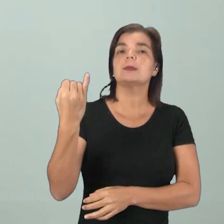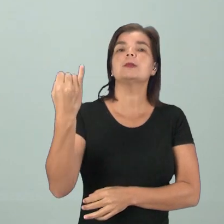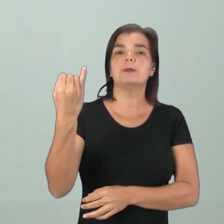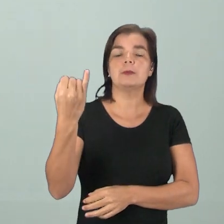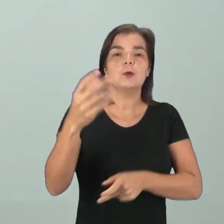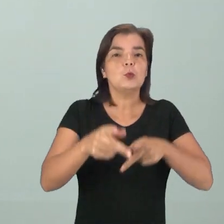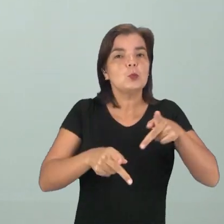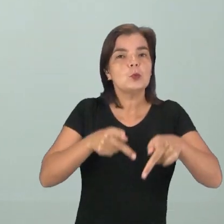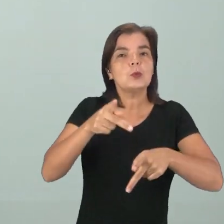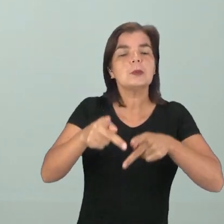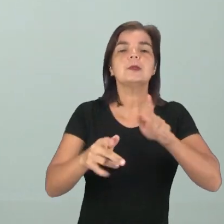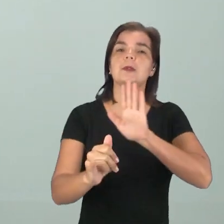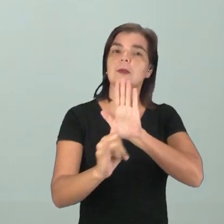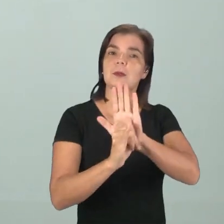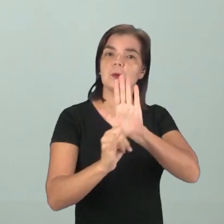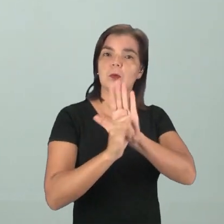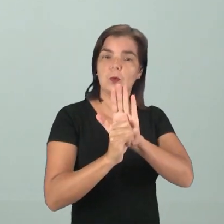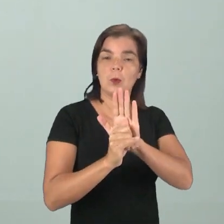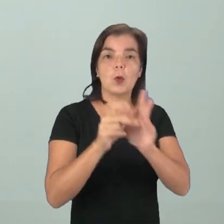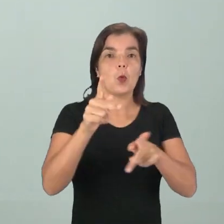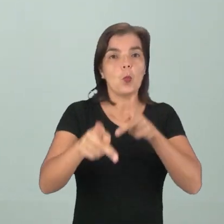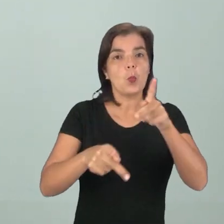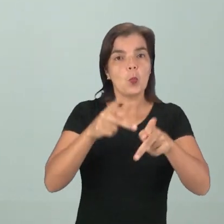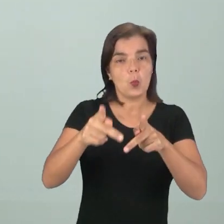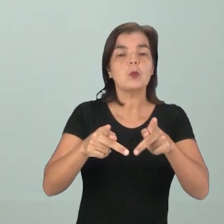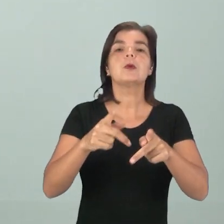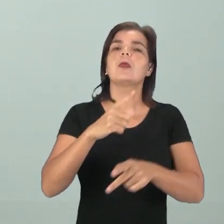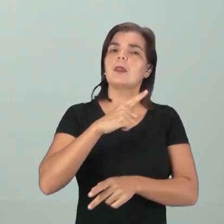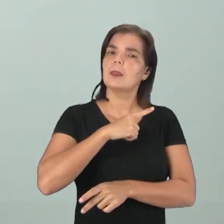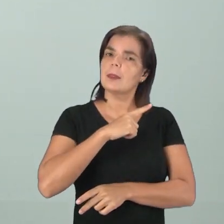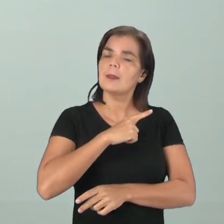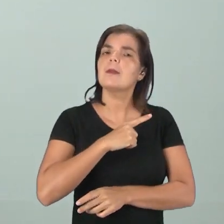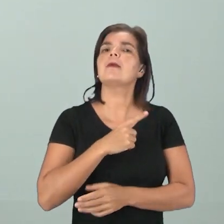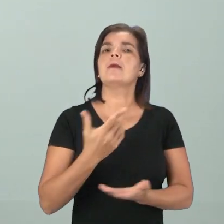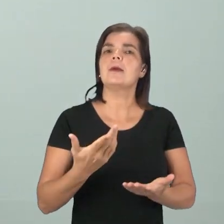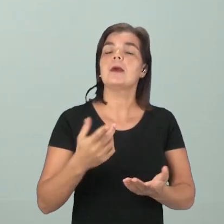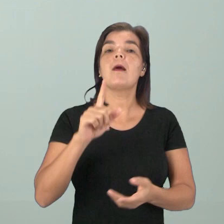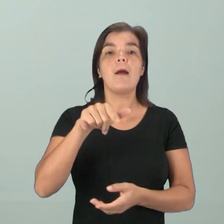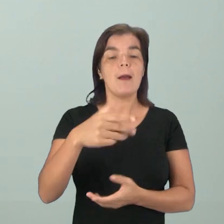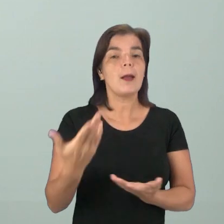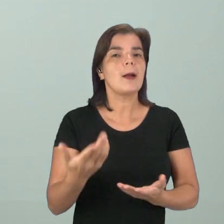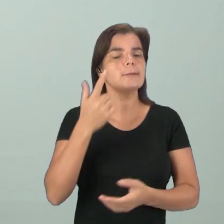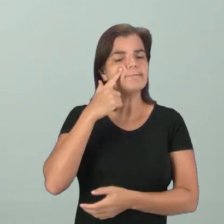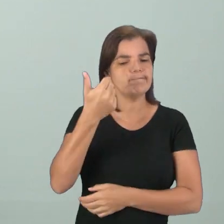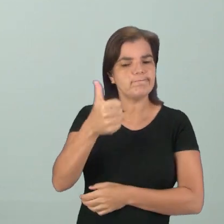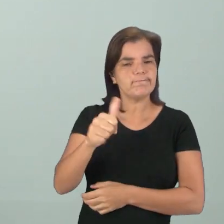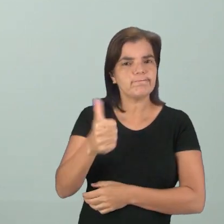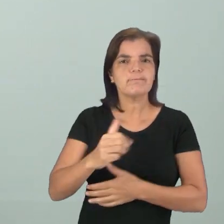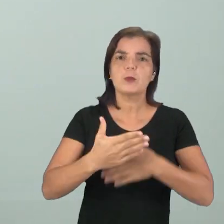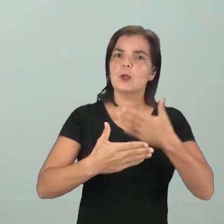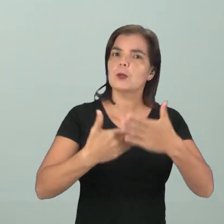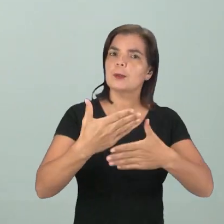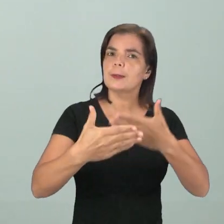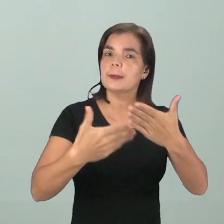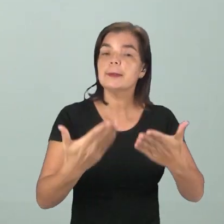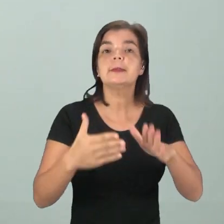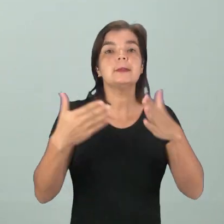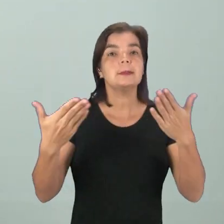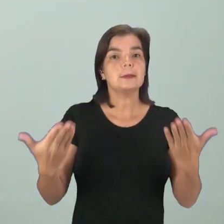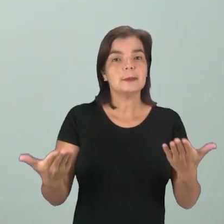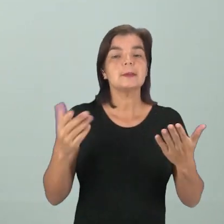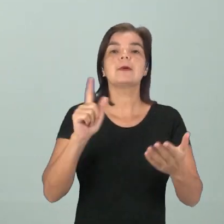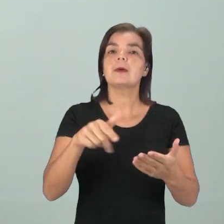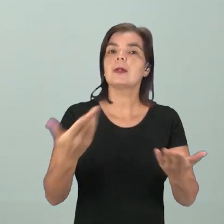de um povo, da identidade para um povo, de um povo ter identidade. Então a gente vai analisar esses processos.